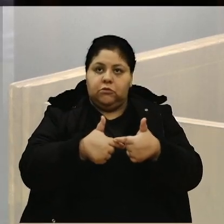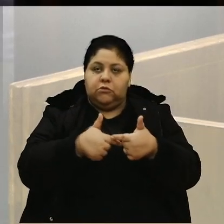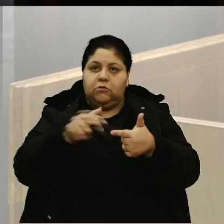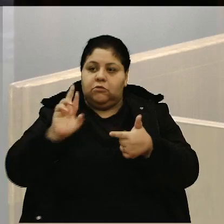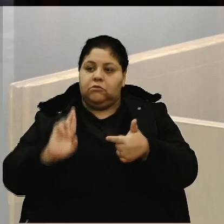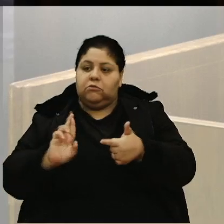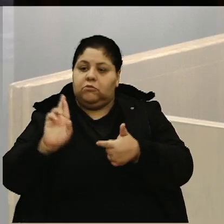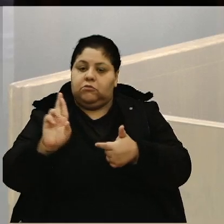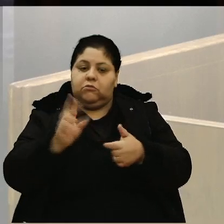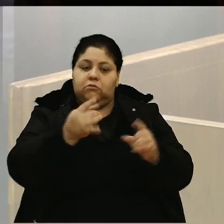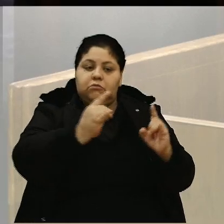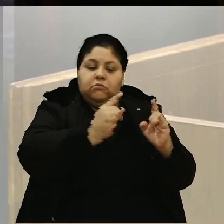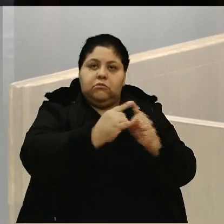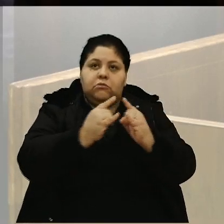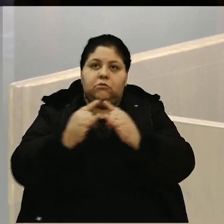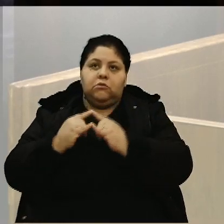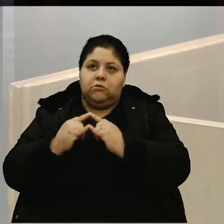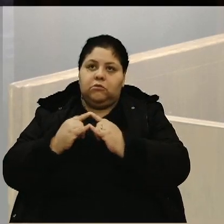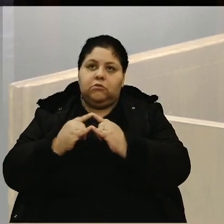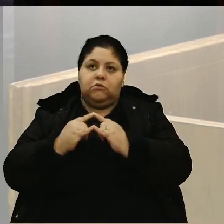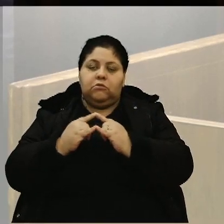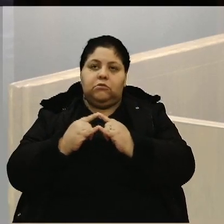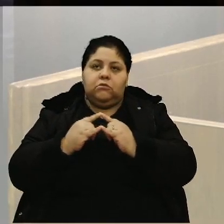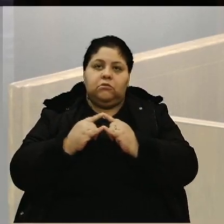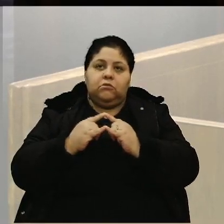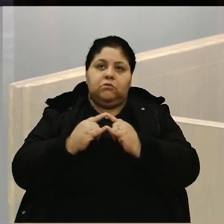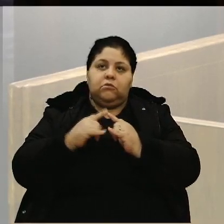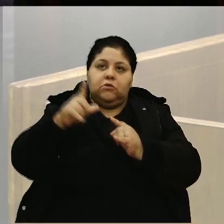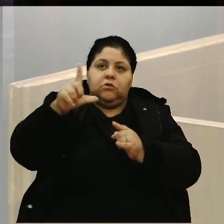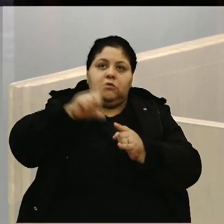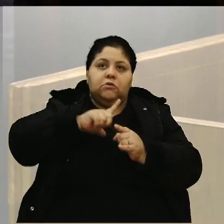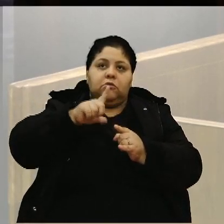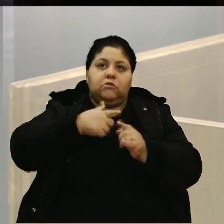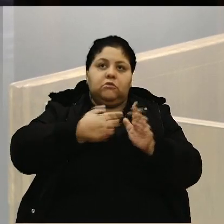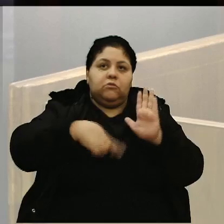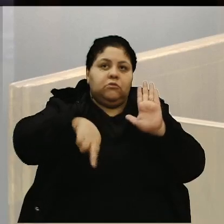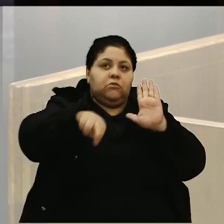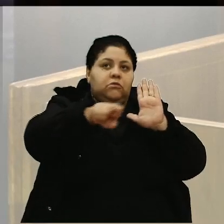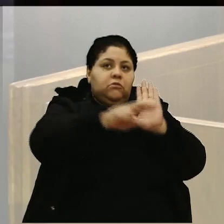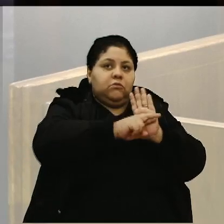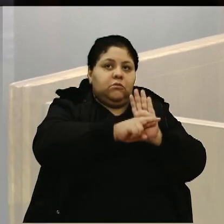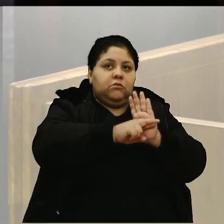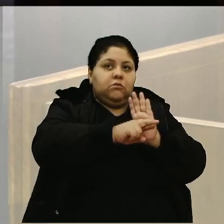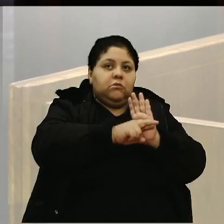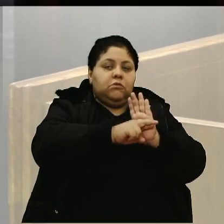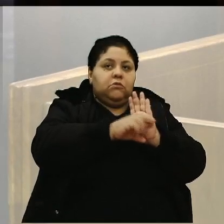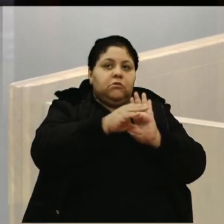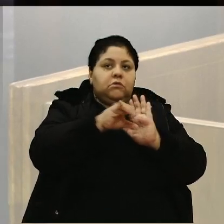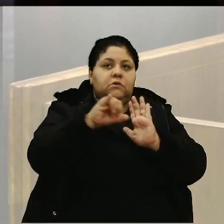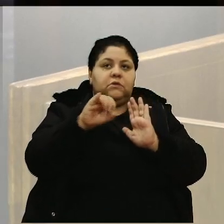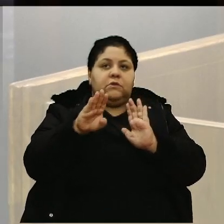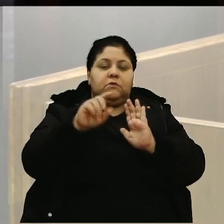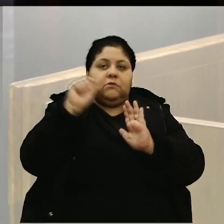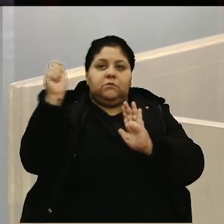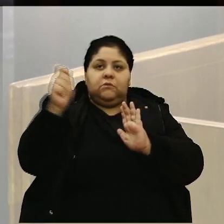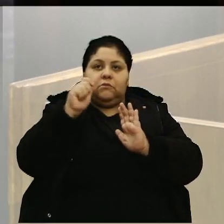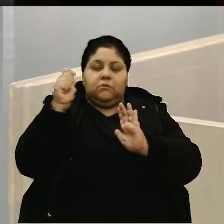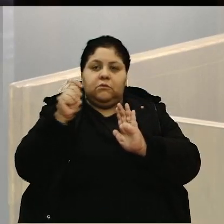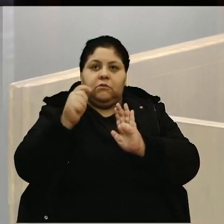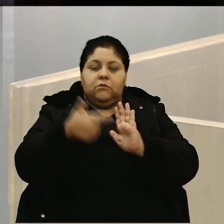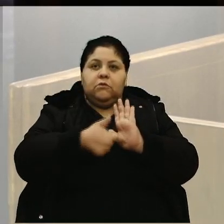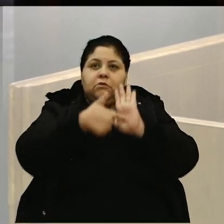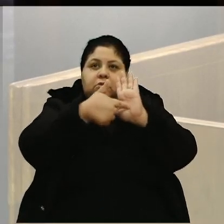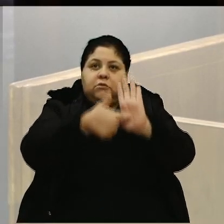nossa instituição, tanto assim o é, que obtivemos uma resolução, CIB, Rio Grande do Sul, atestando